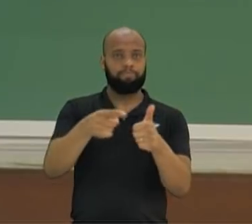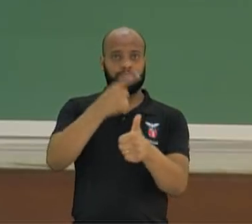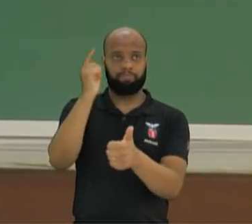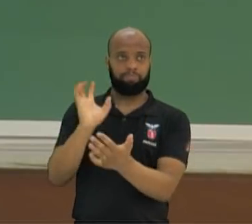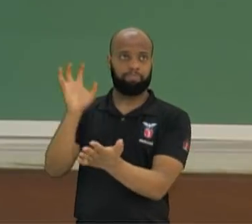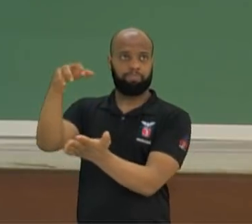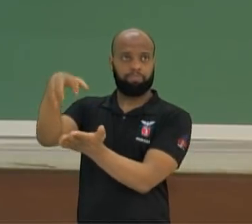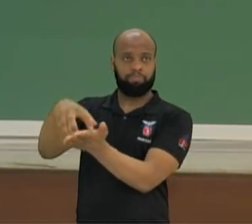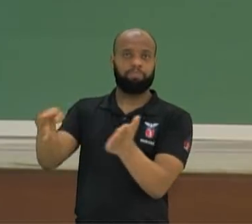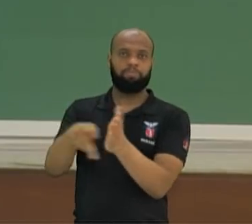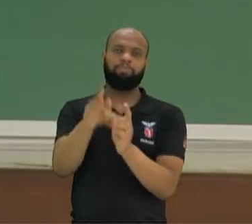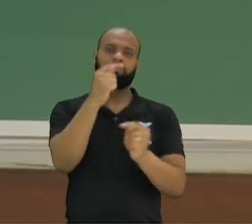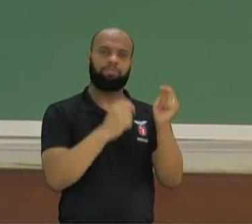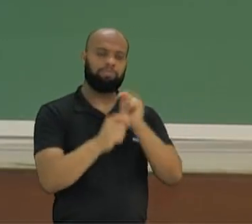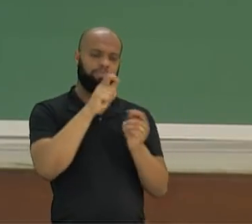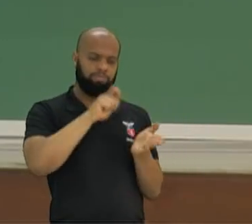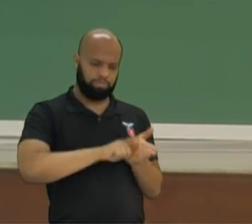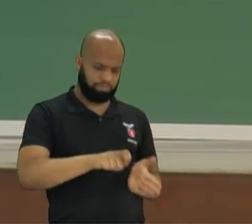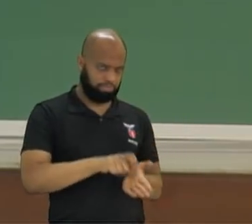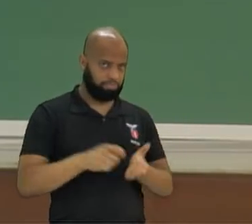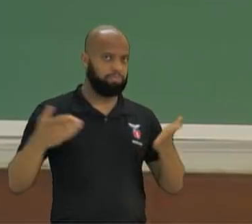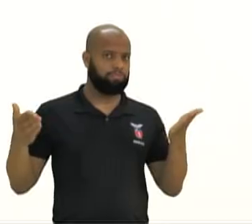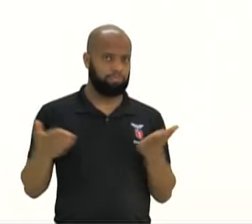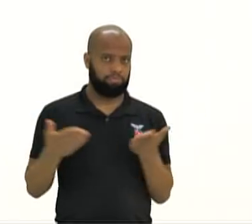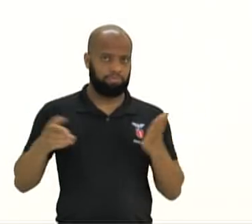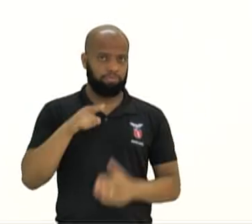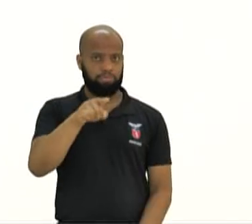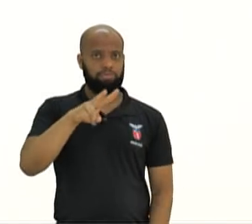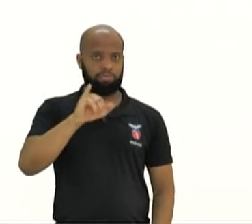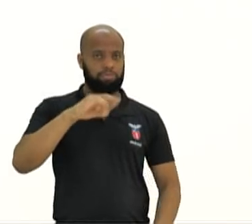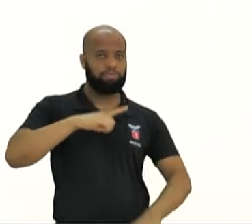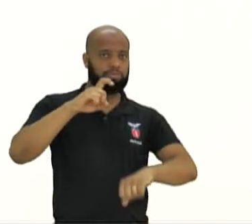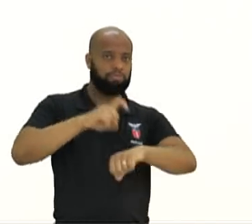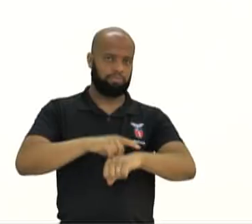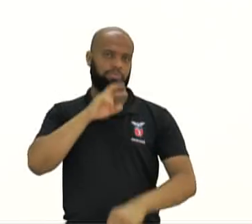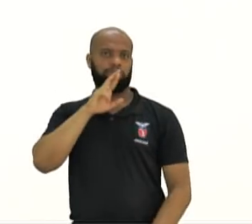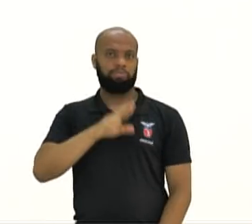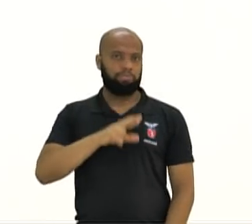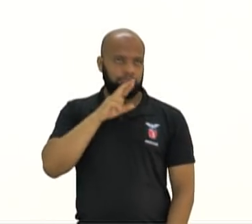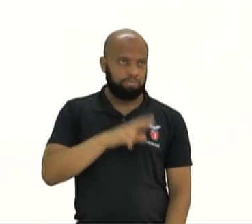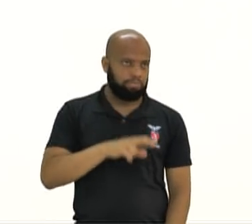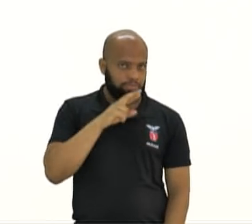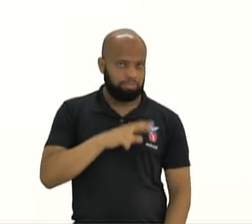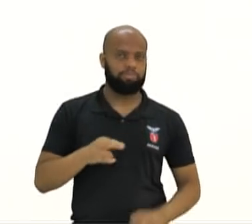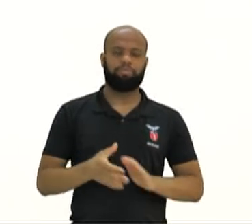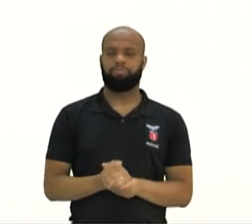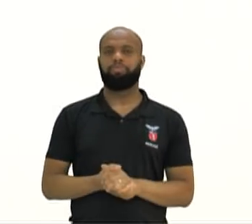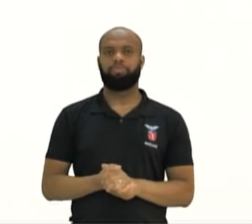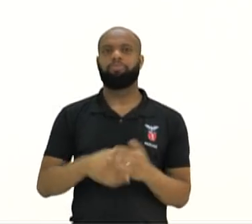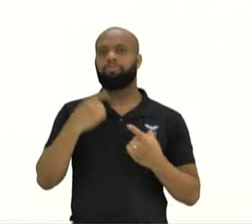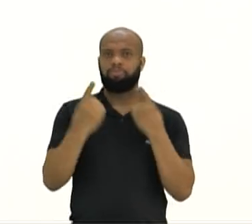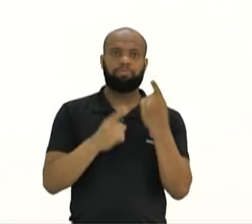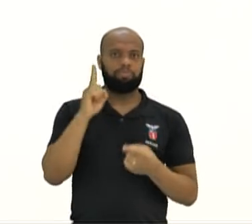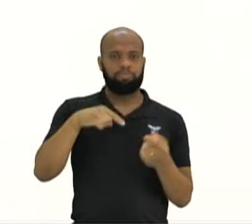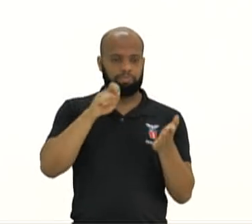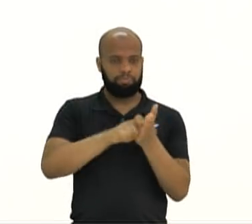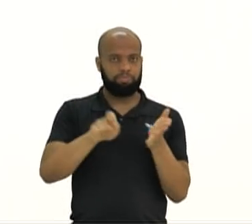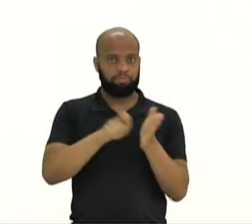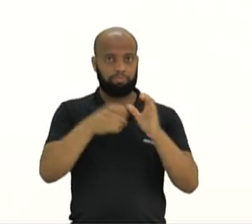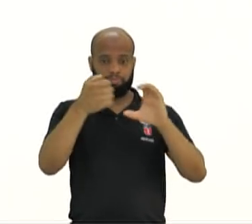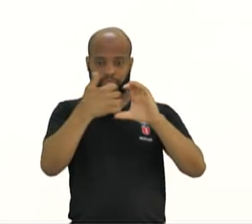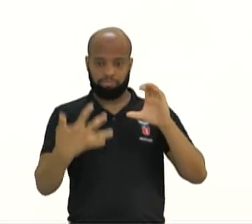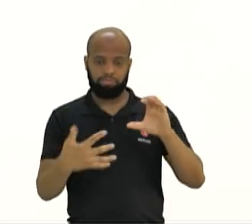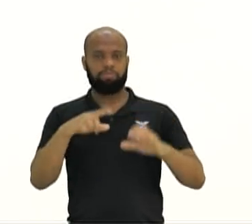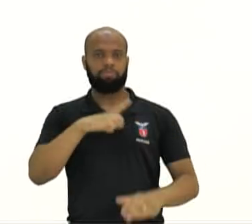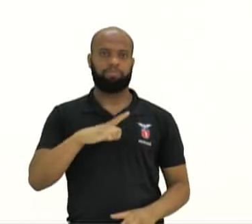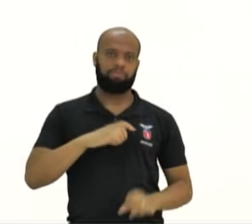nossos conhecimentos. Escreva sobre as atividades do primeiro setor da economia. Quais são? Escreva algumas características